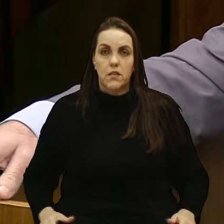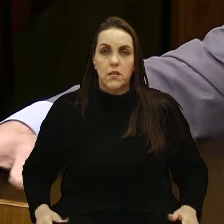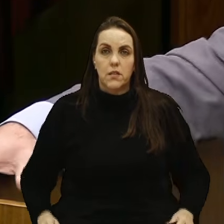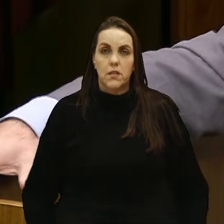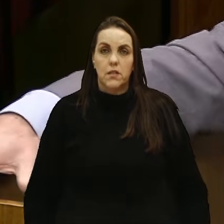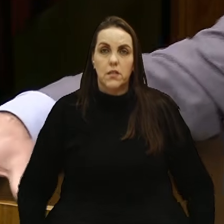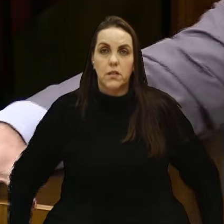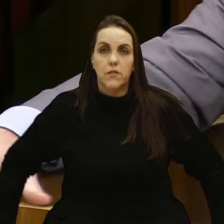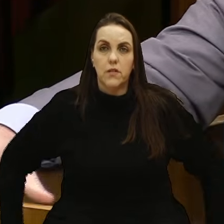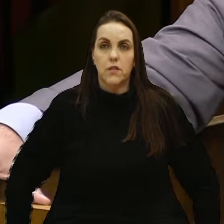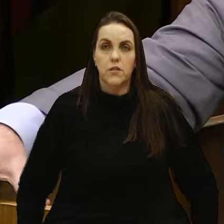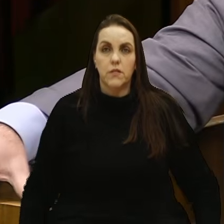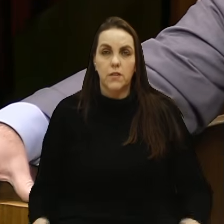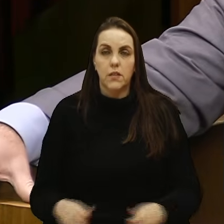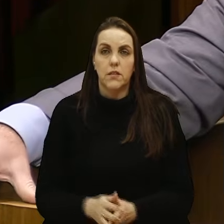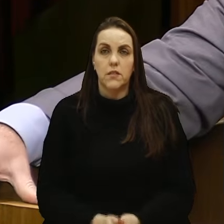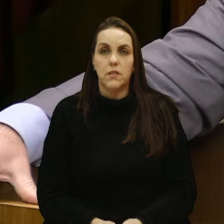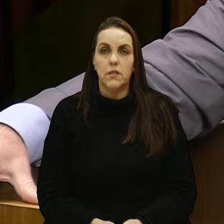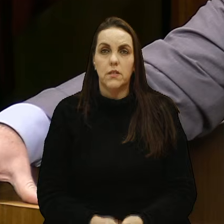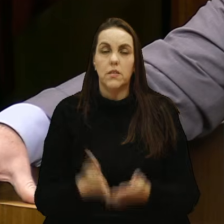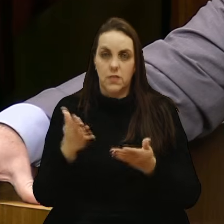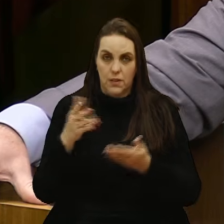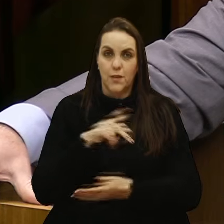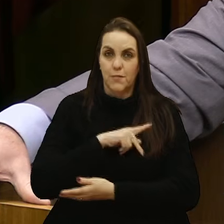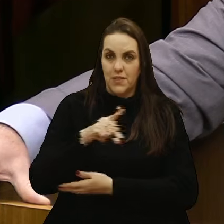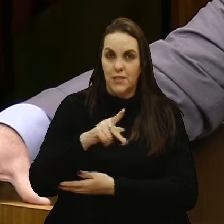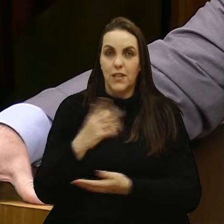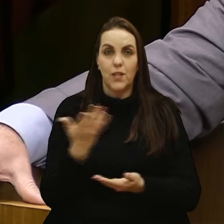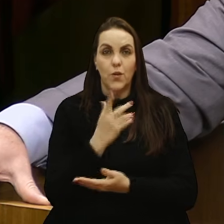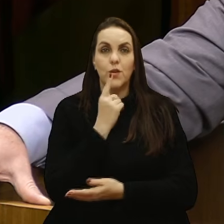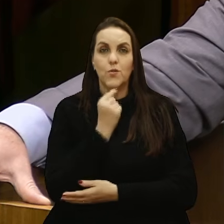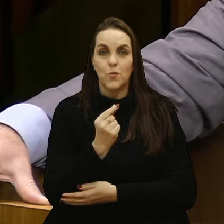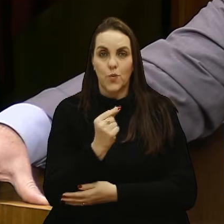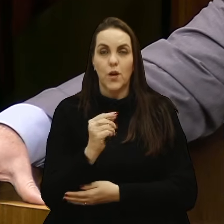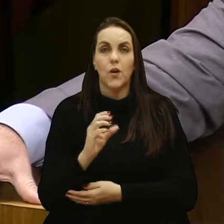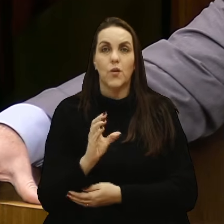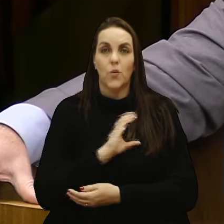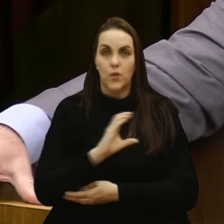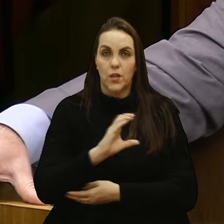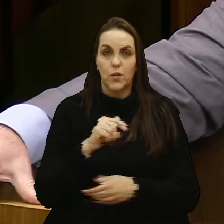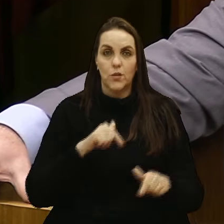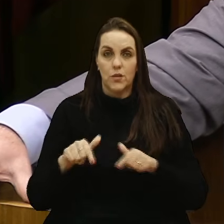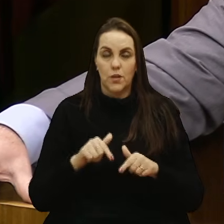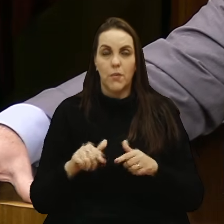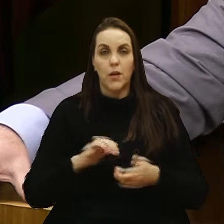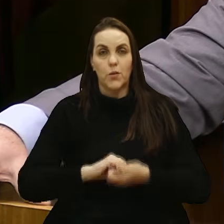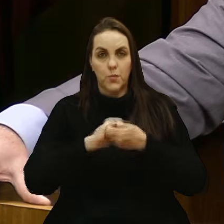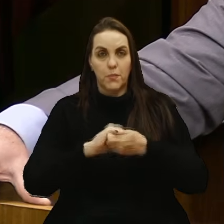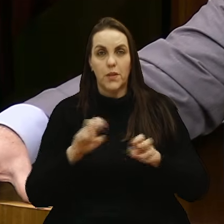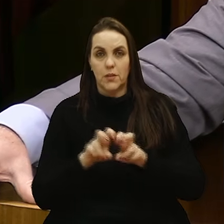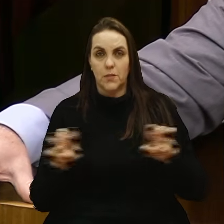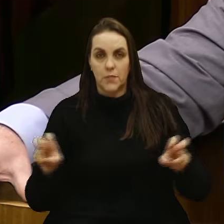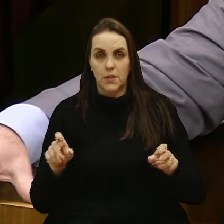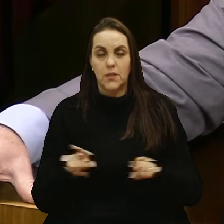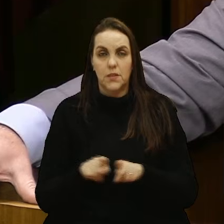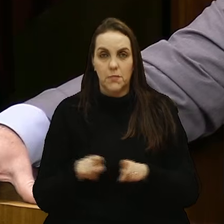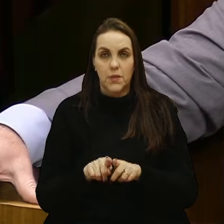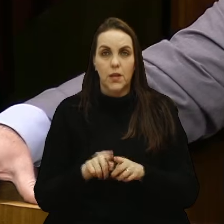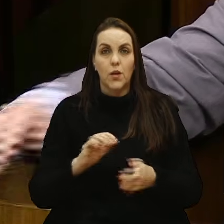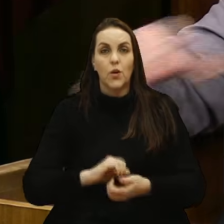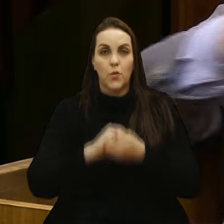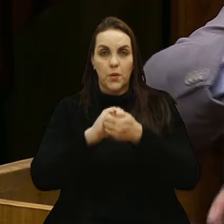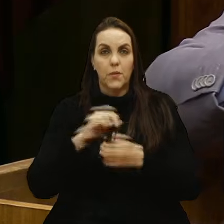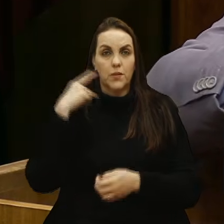na presidência aqui do João, que coordena os trabalhos, cumprimento os demais membros da mesa, cumprimento os